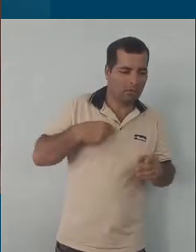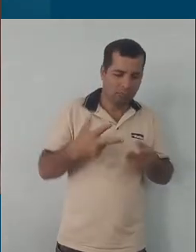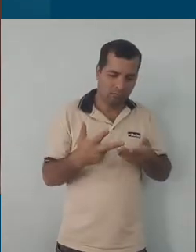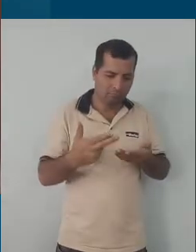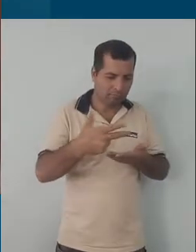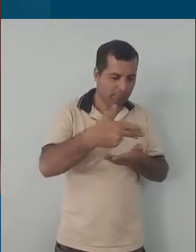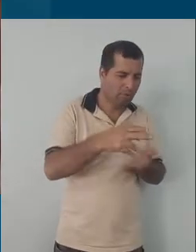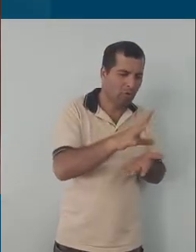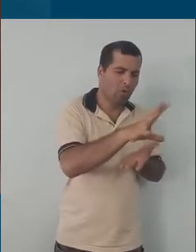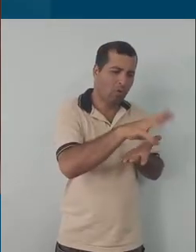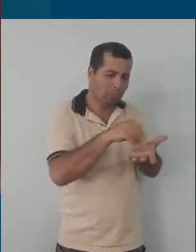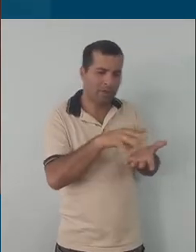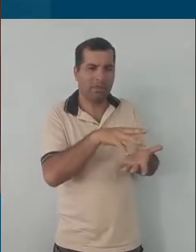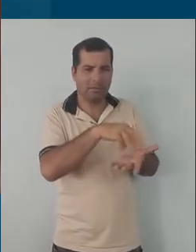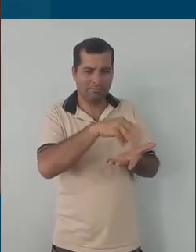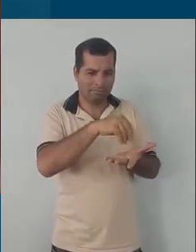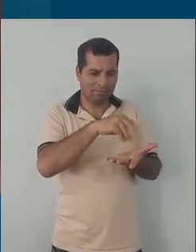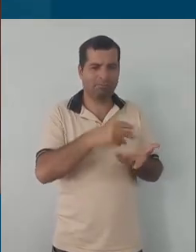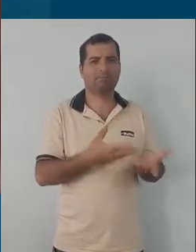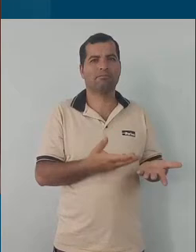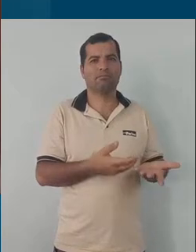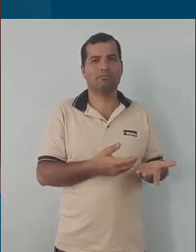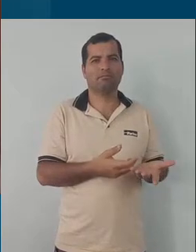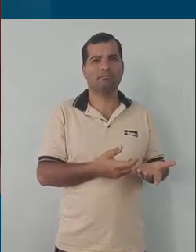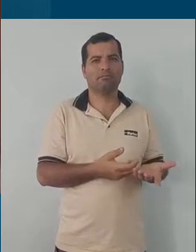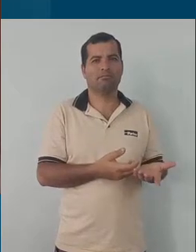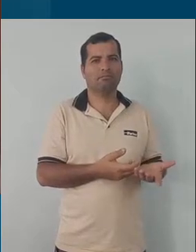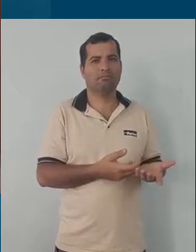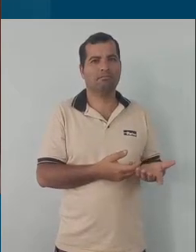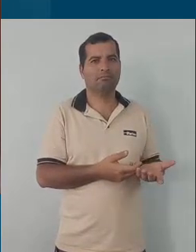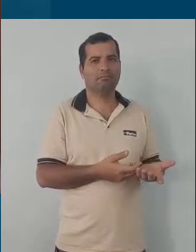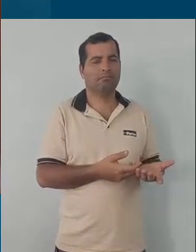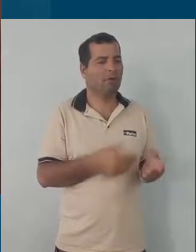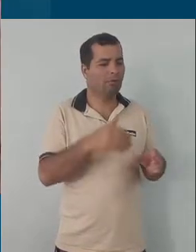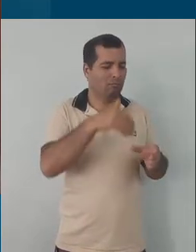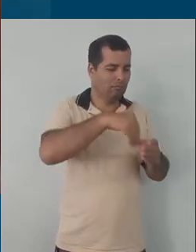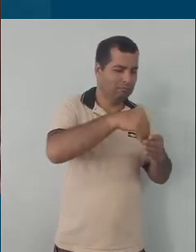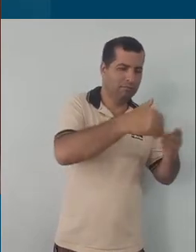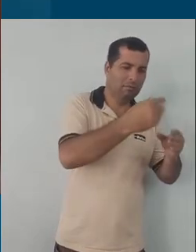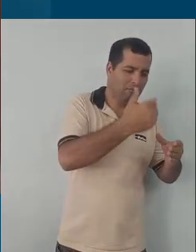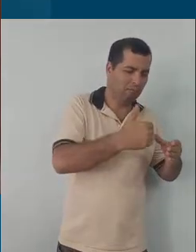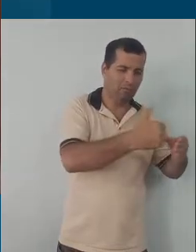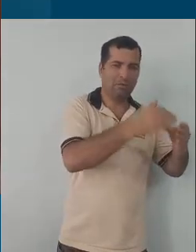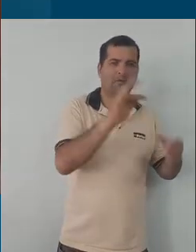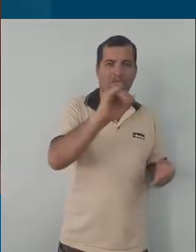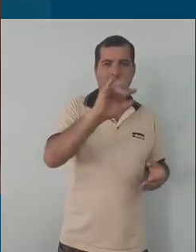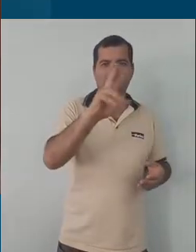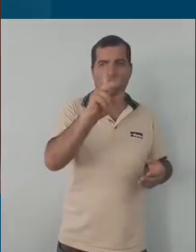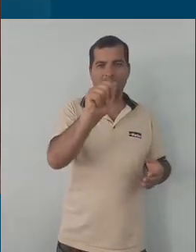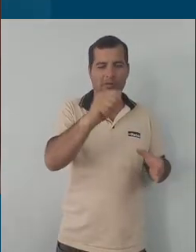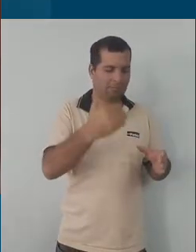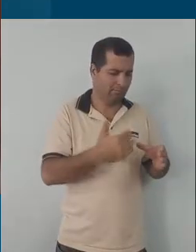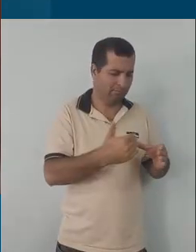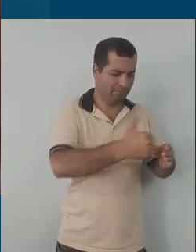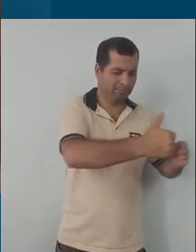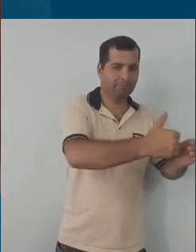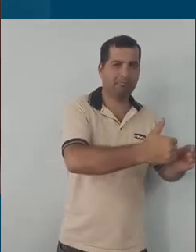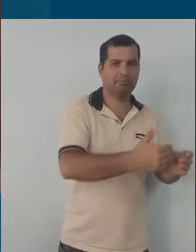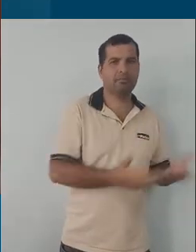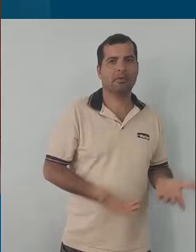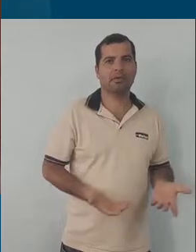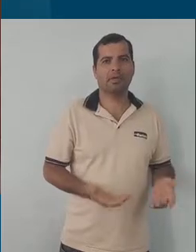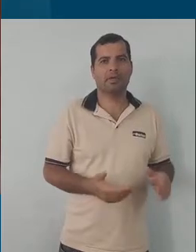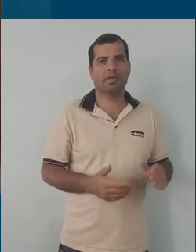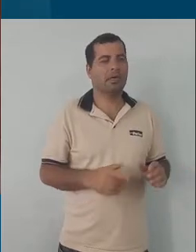essa atividade, vou xerocar essa atividade, vou fazer uma ficha, e vou deixar lá no tempo de estudo autônomo